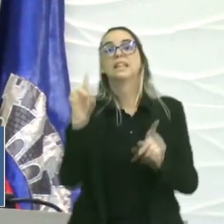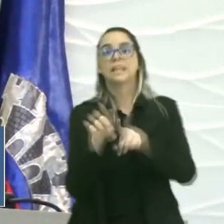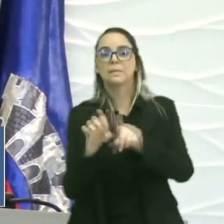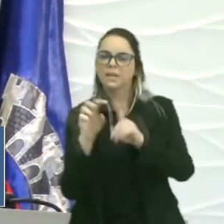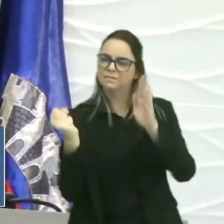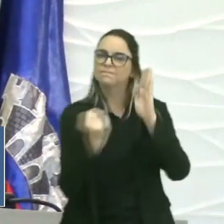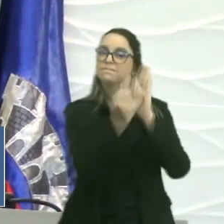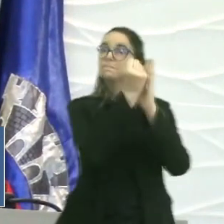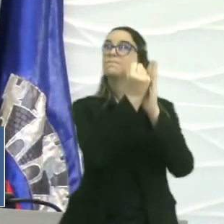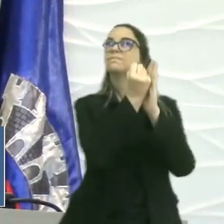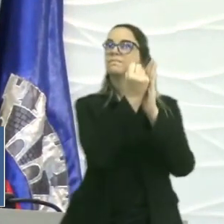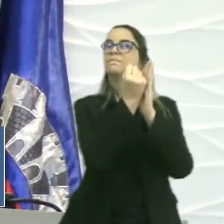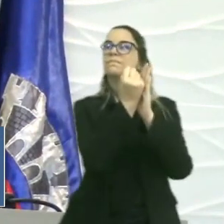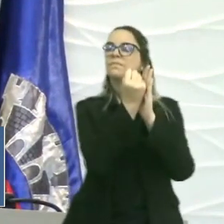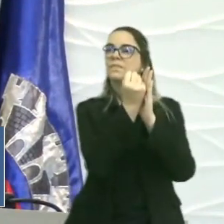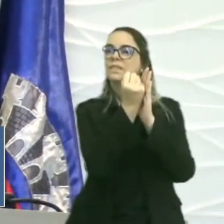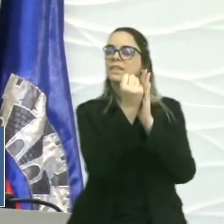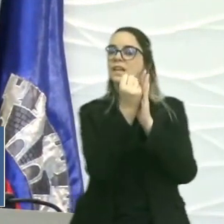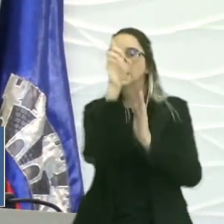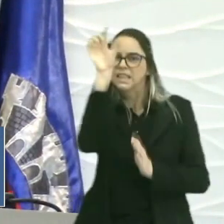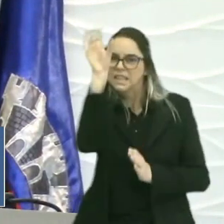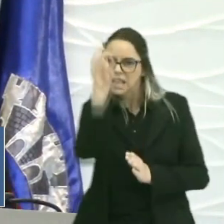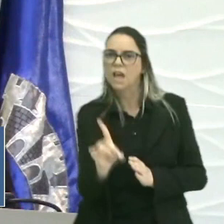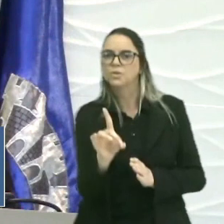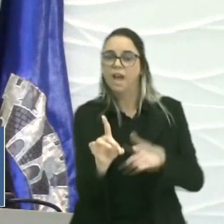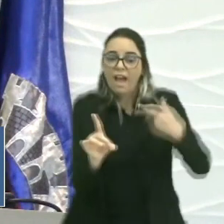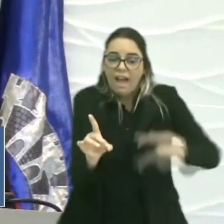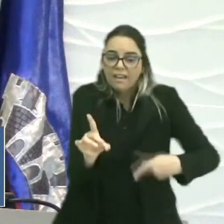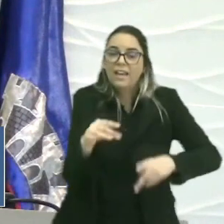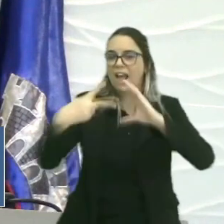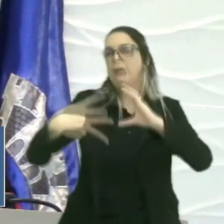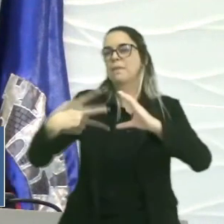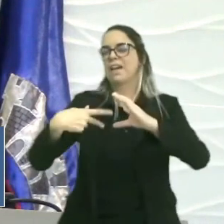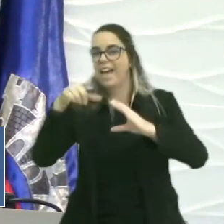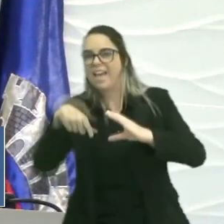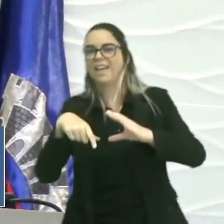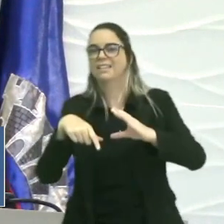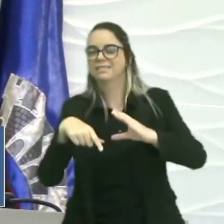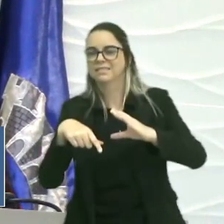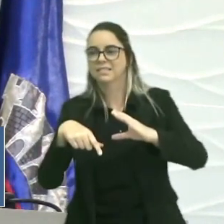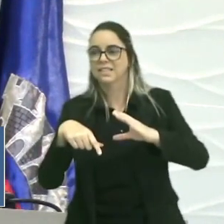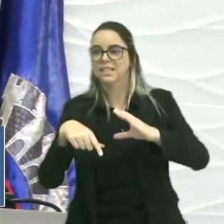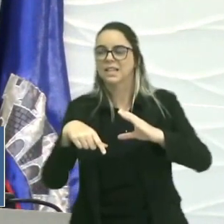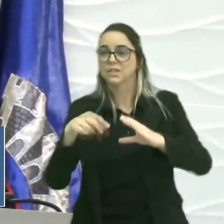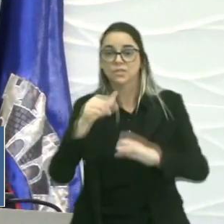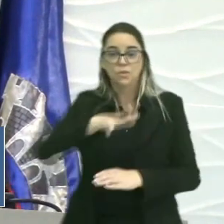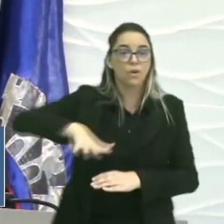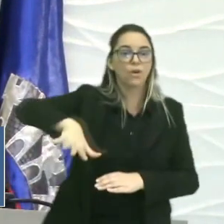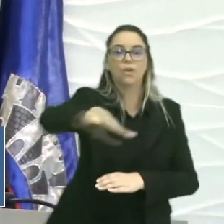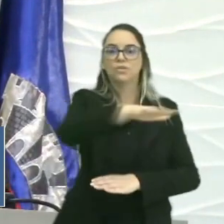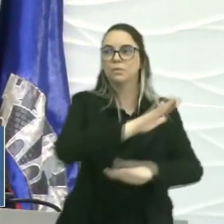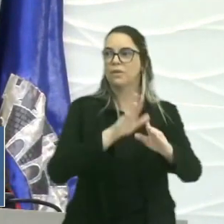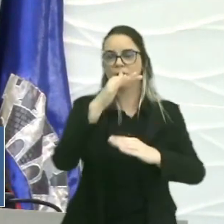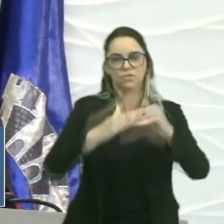que iremos sempre estar disponível nesta casa para assim fazer com que esses profissionais possam assim ter